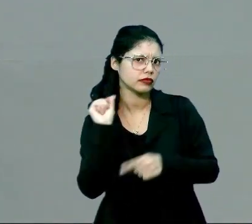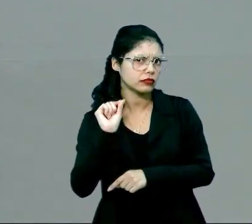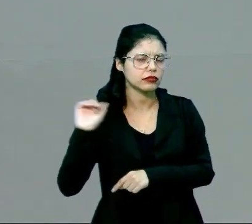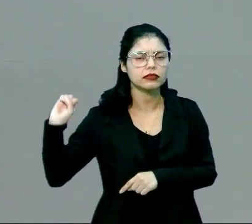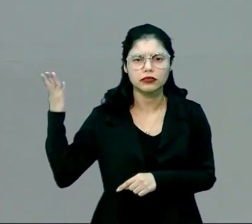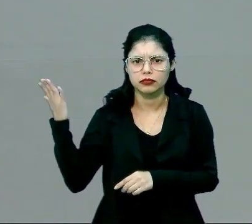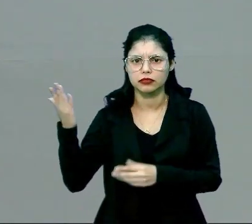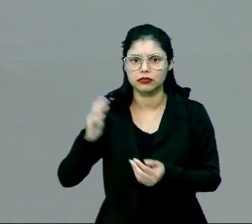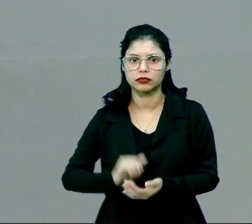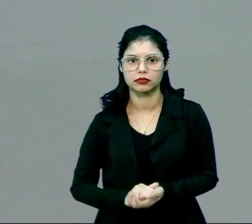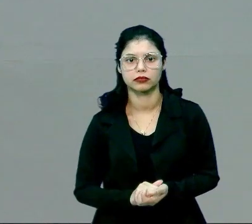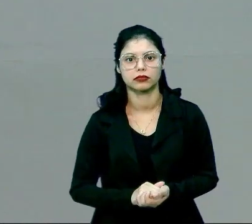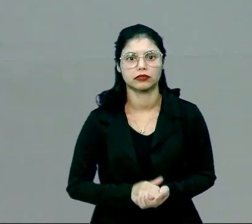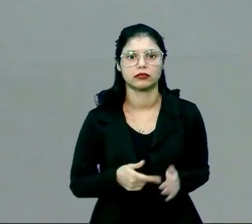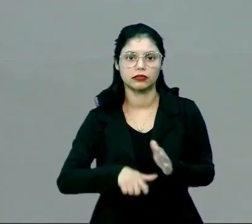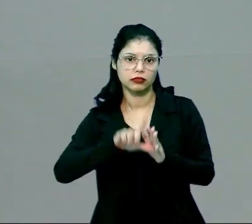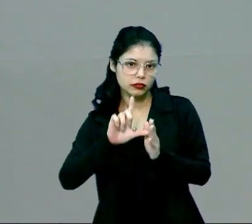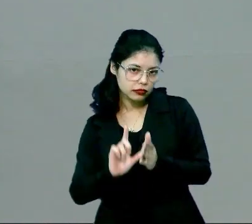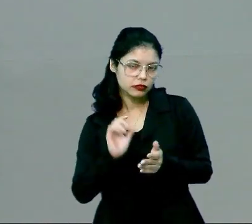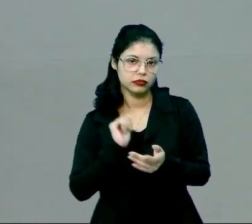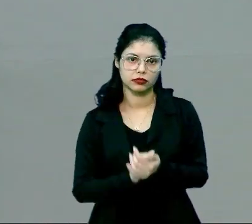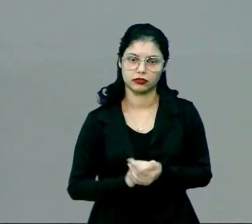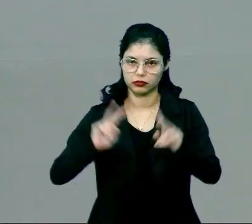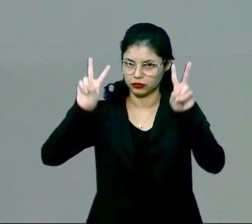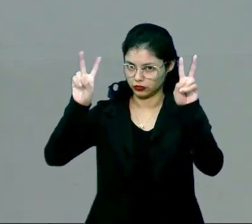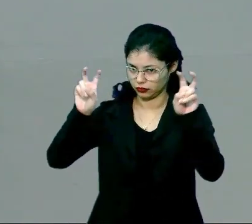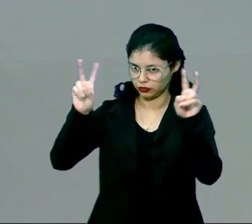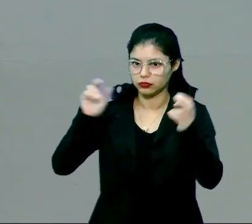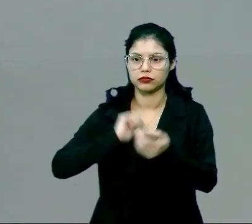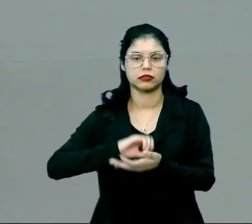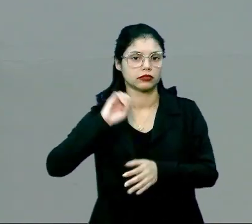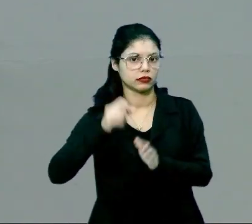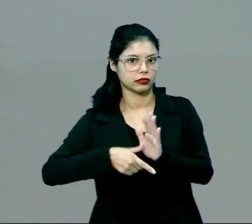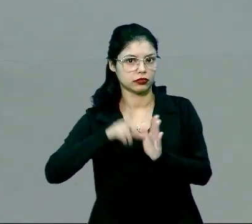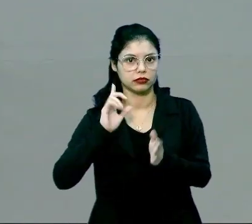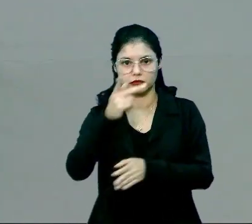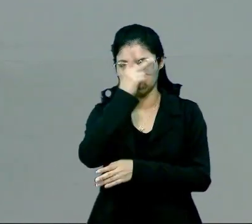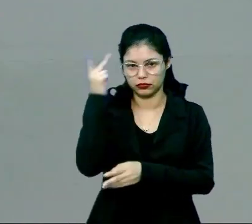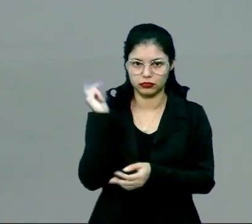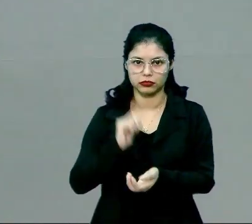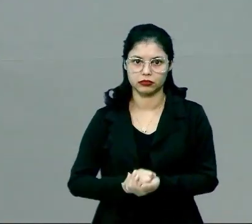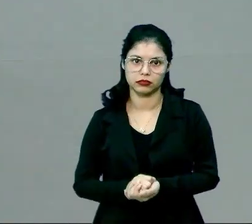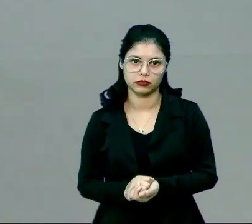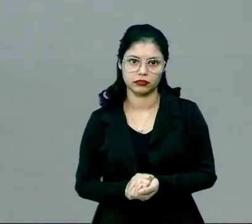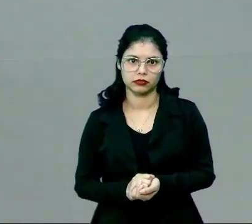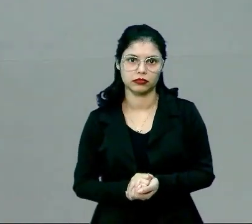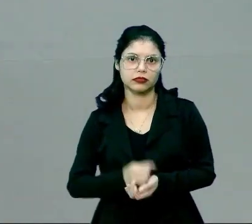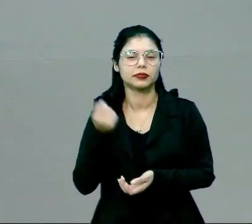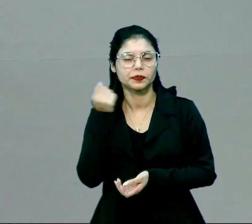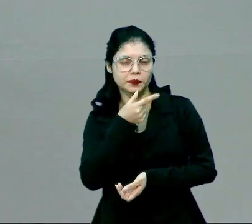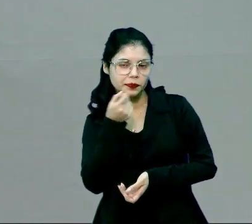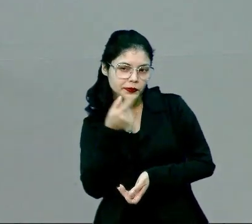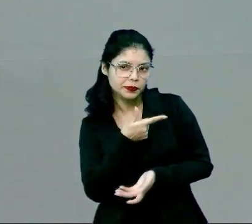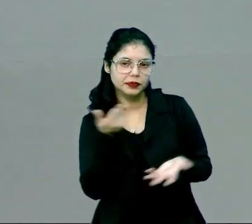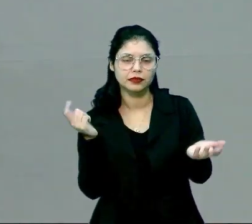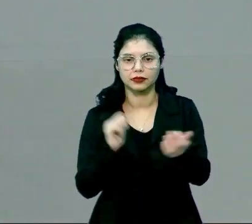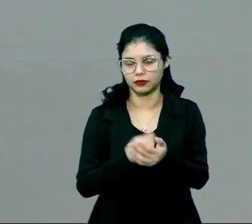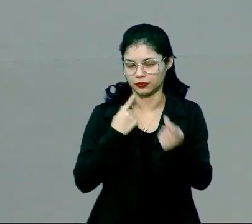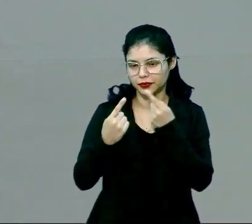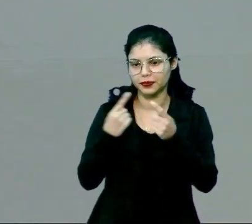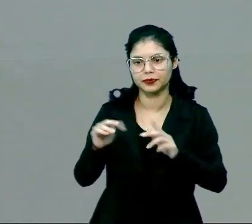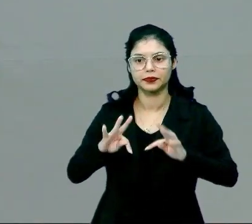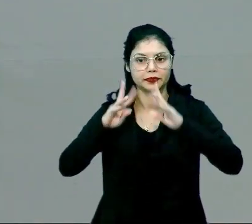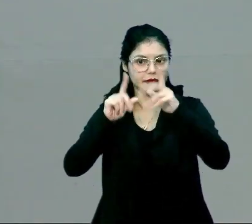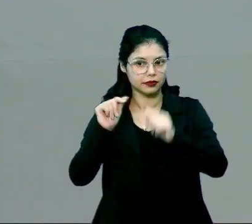que aconteceu com ele? Bom, antes, segundo relatos, antes do acidente, ele é uma pessoa super bem-humorada, conversava com